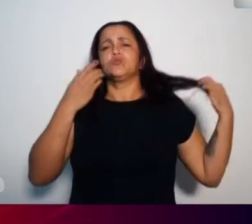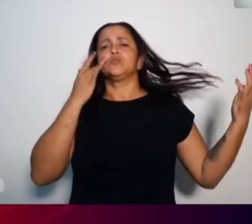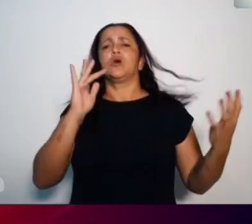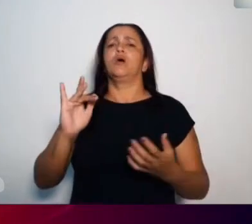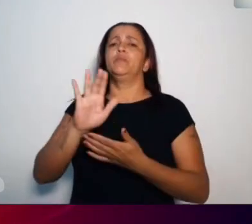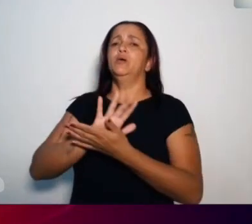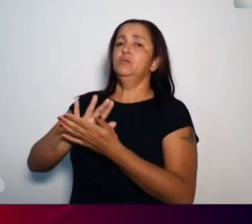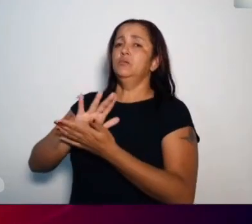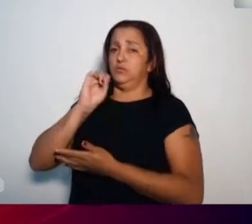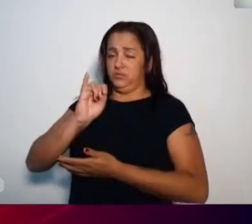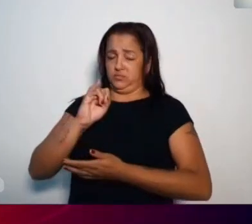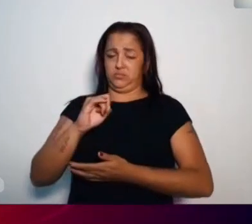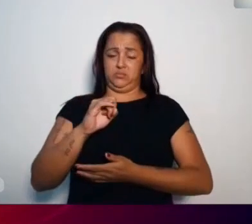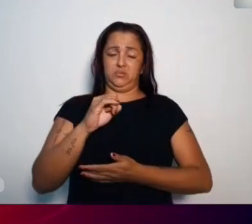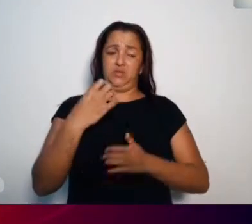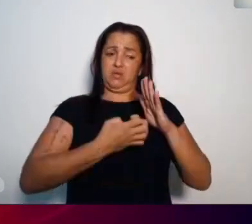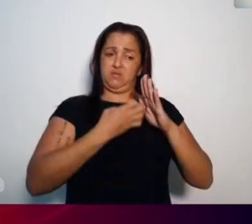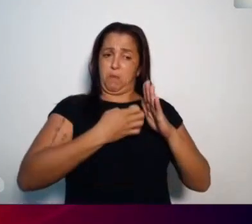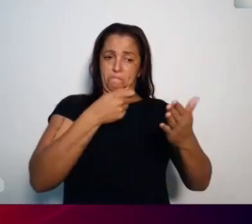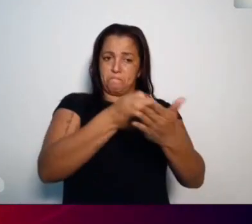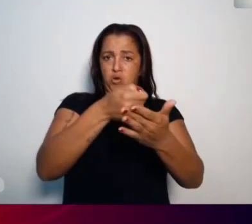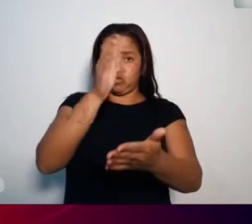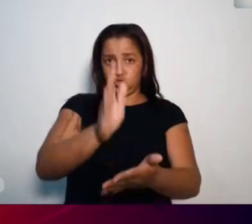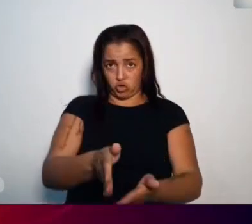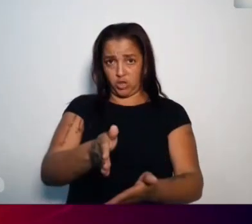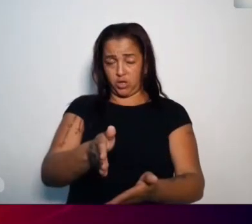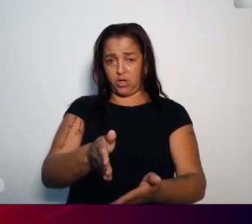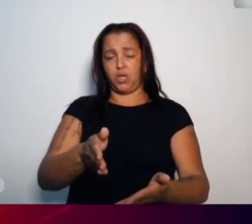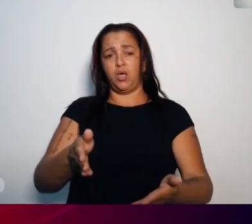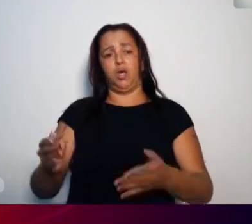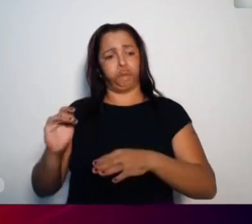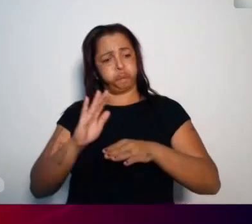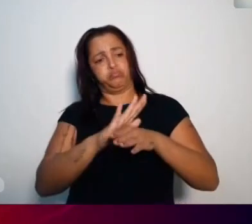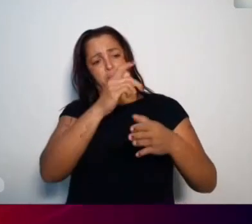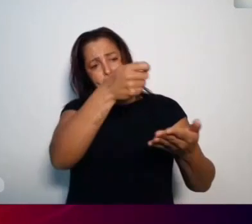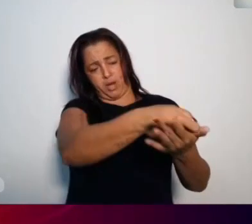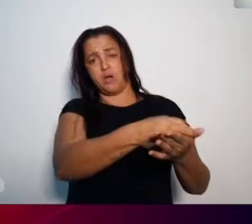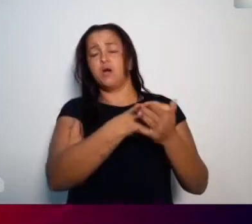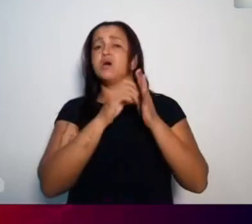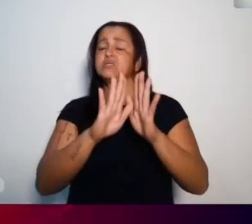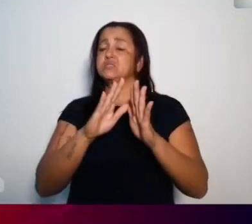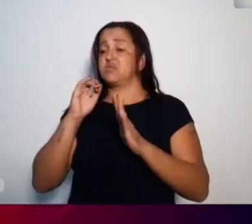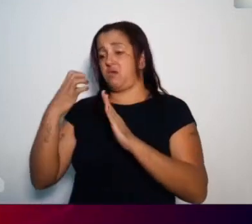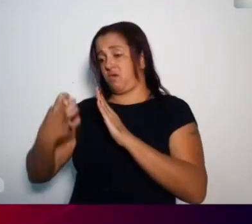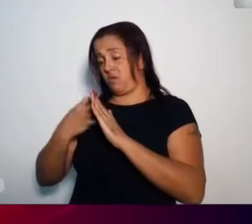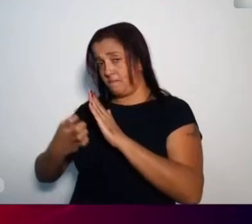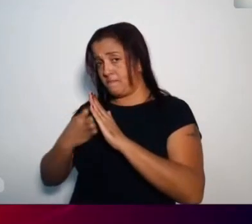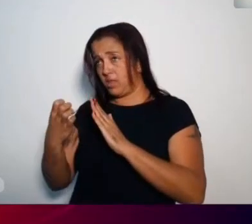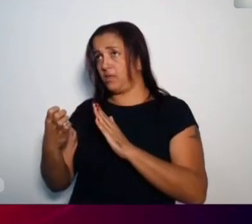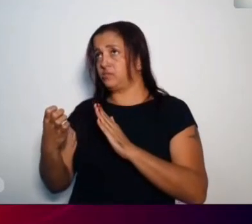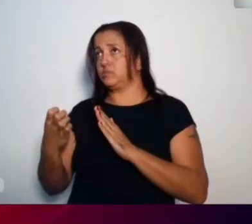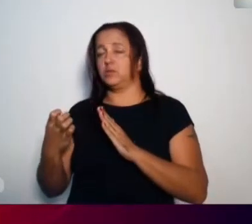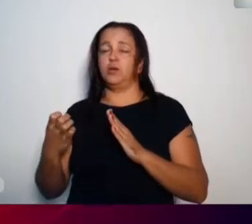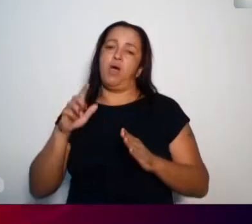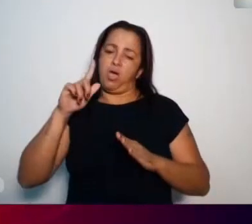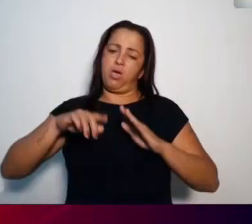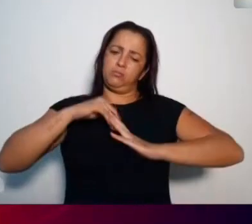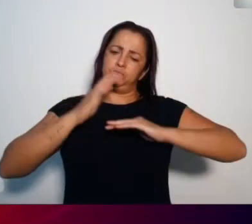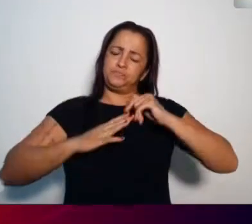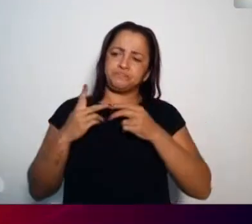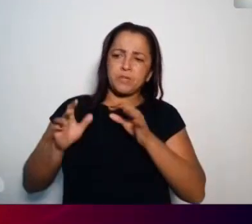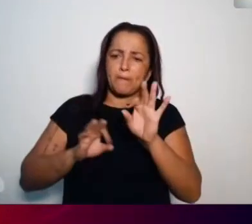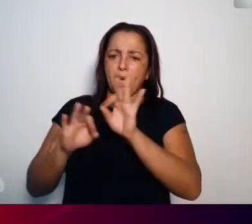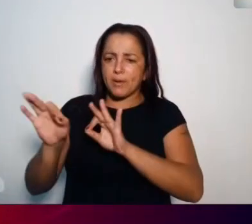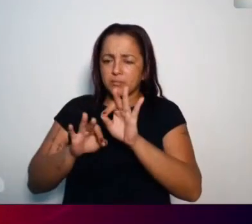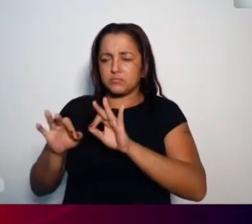empresa já foi paga, se a empresa é ela que está fazendo a correção, sem custas